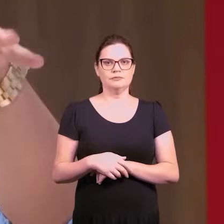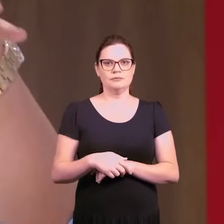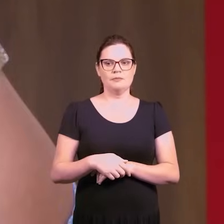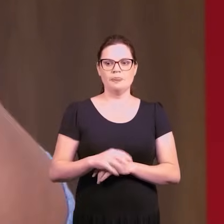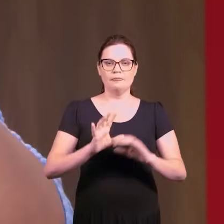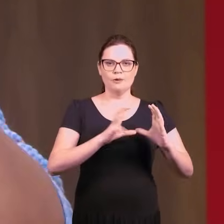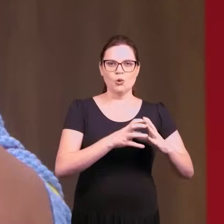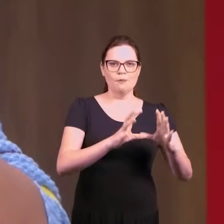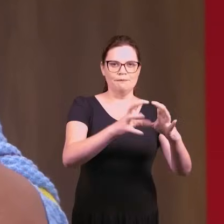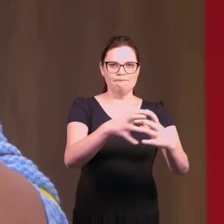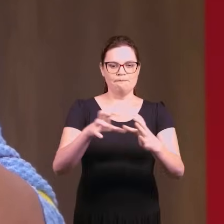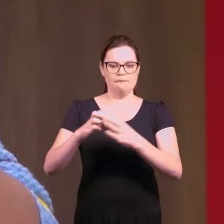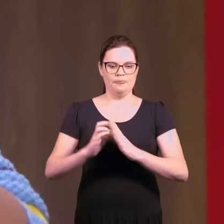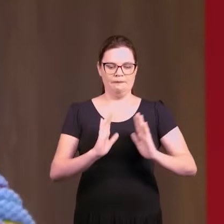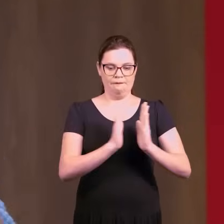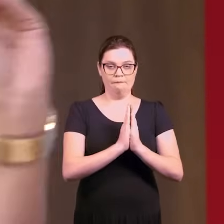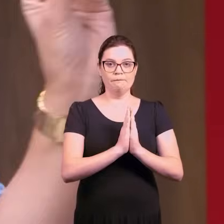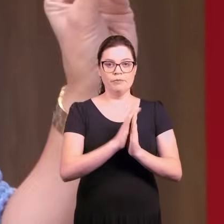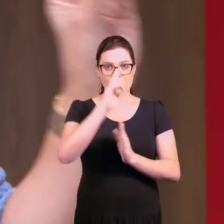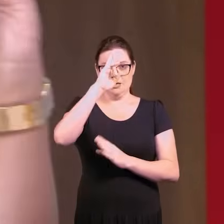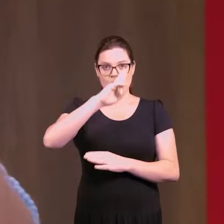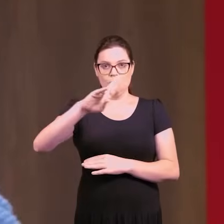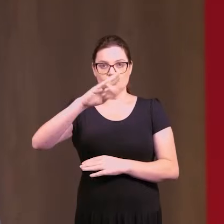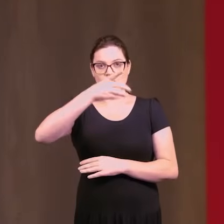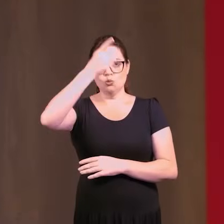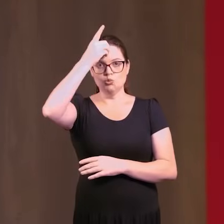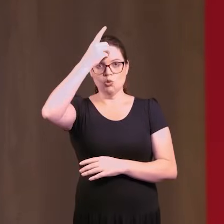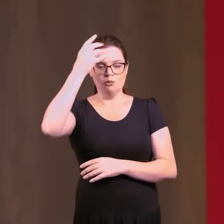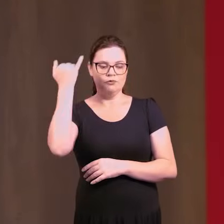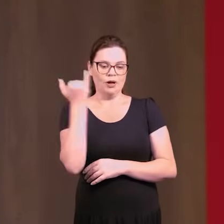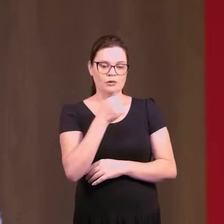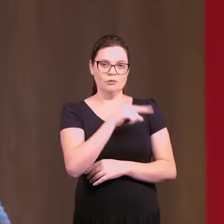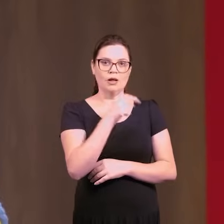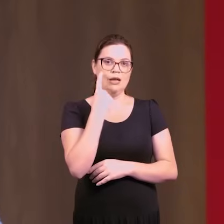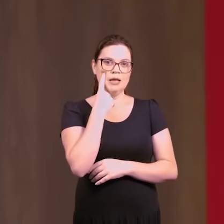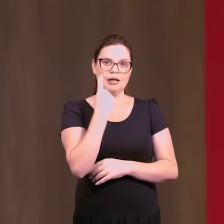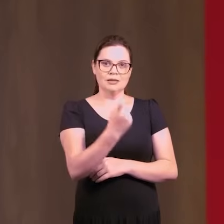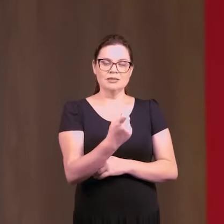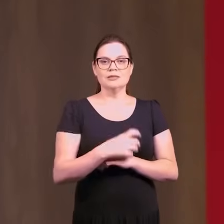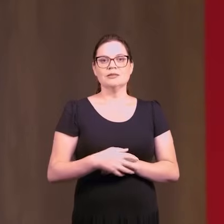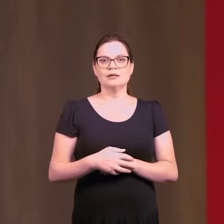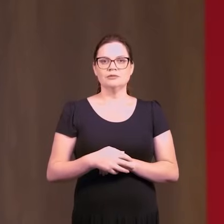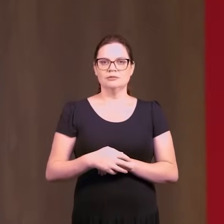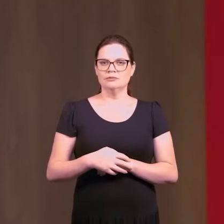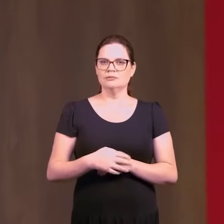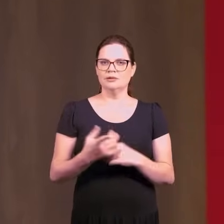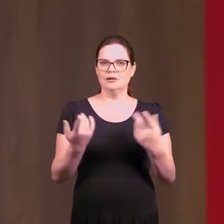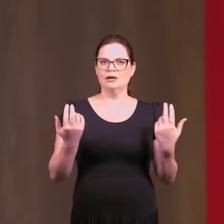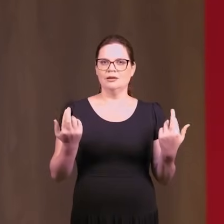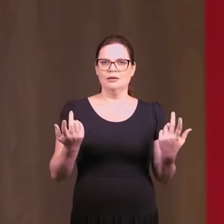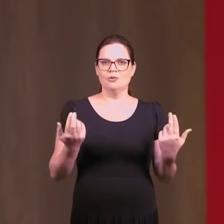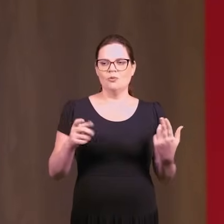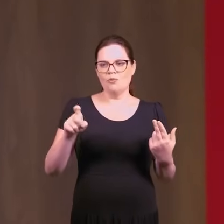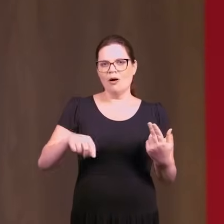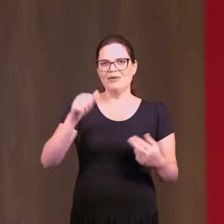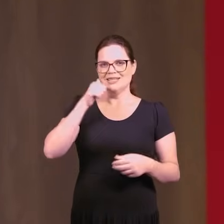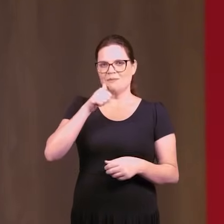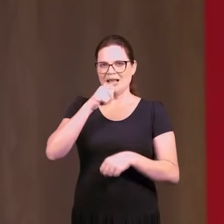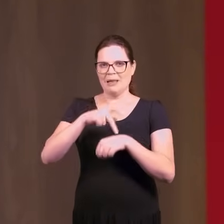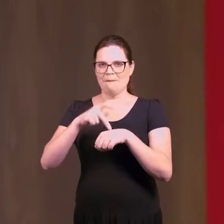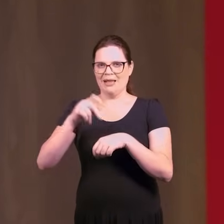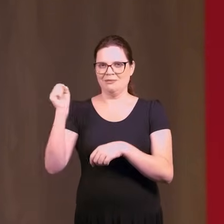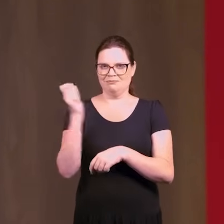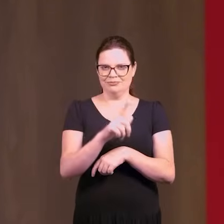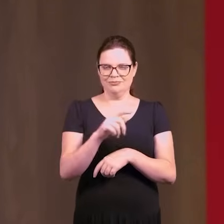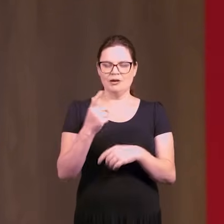foram orar ali os grupos de oração, o Senhor deu uma visão muito interessante e que cabe muito assim no exemplo aqui da mulher adulta,